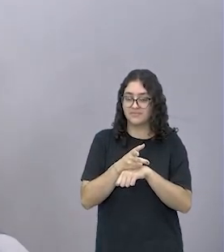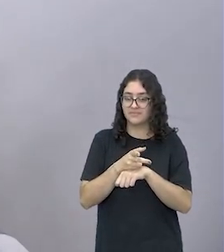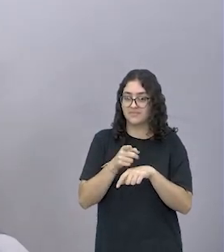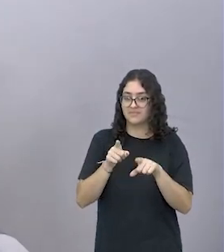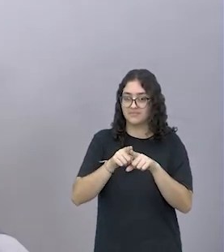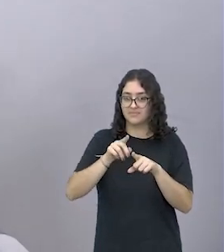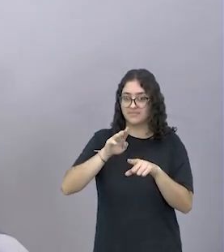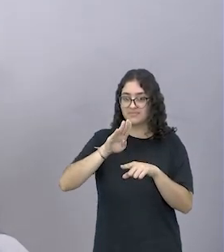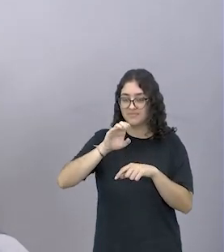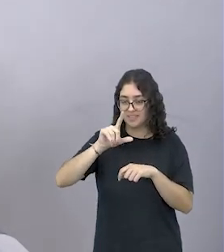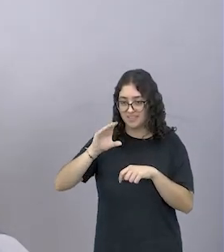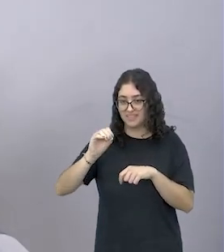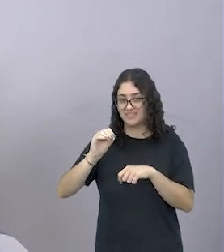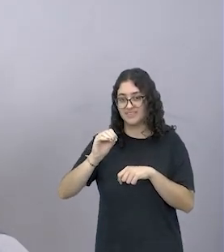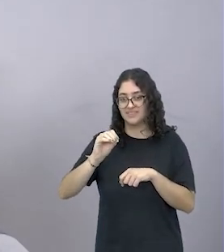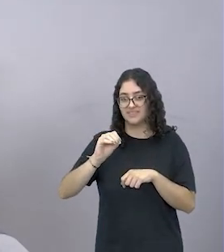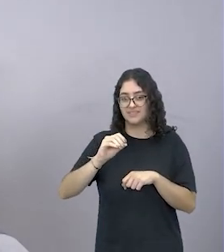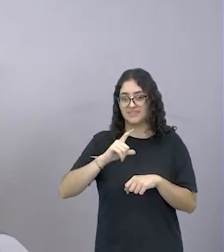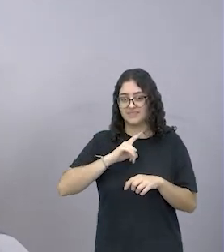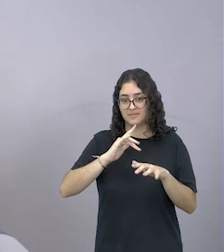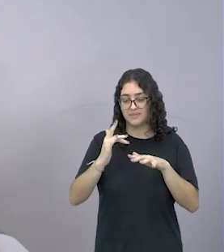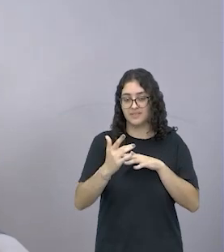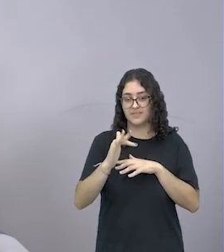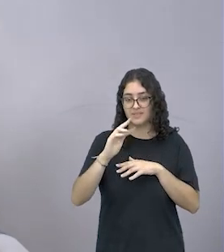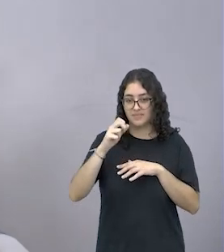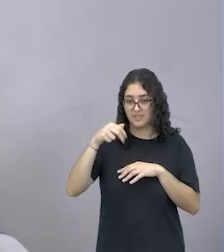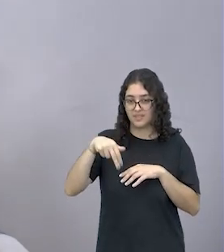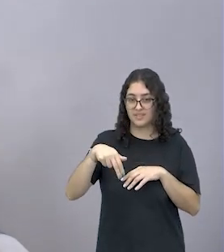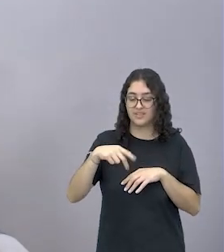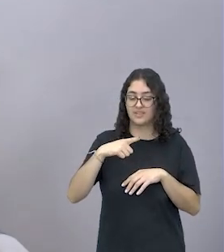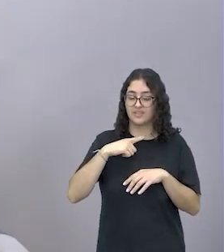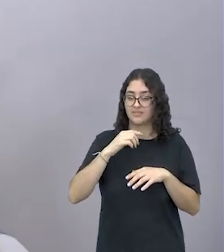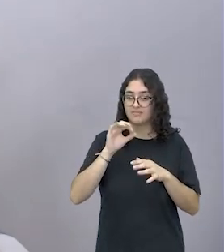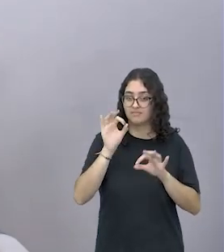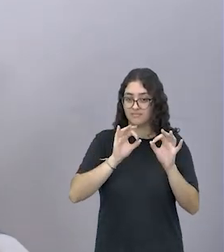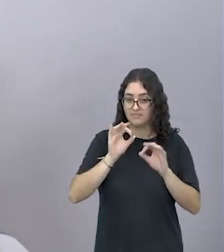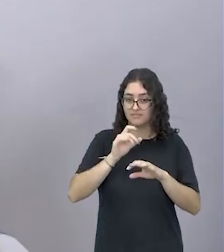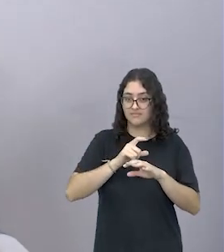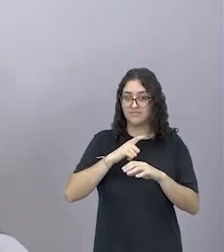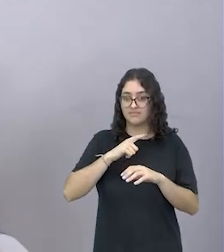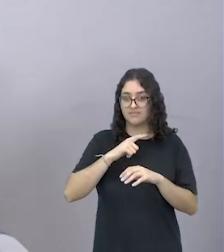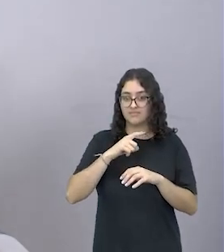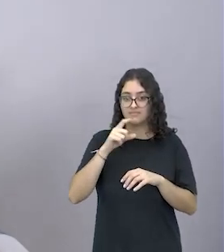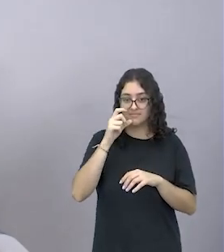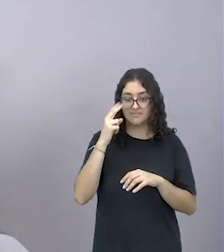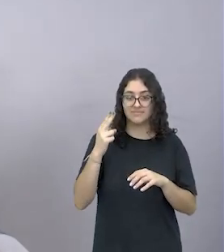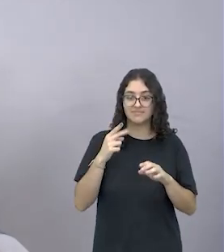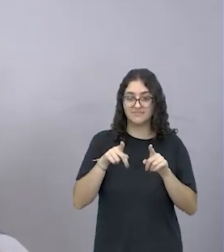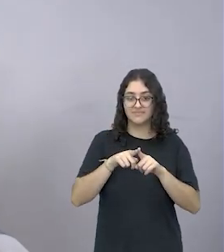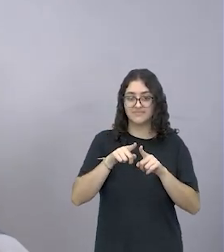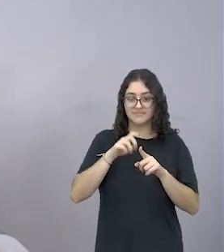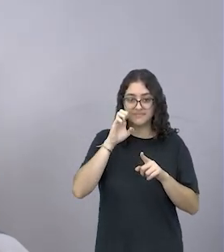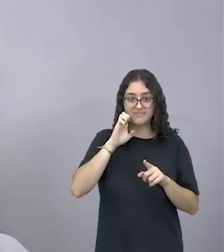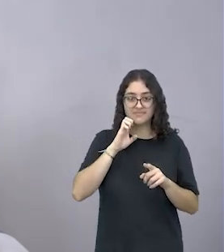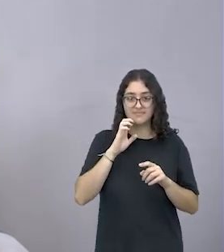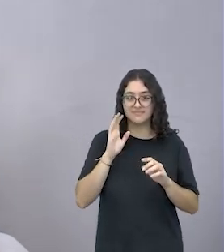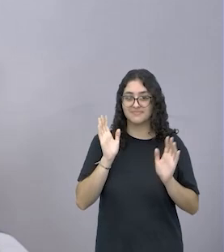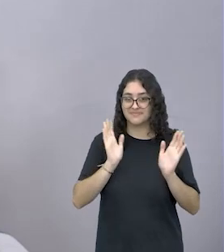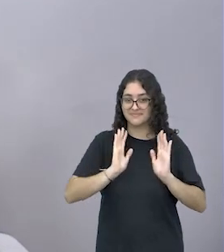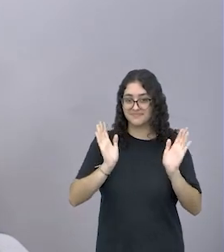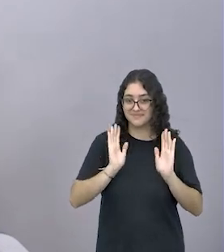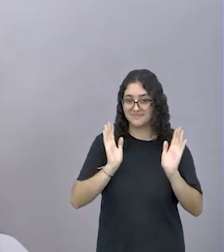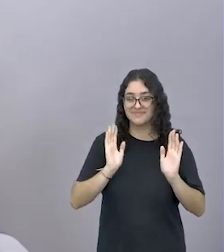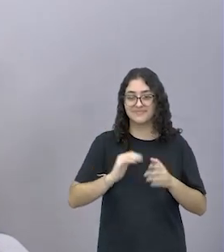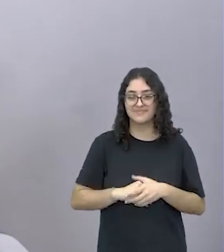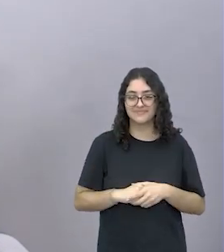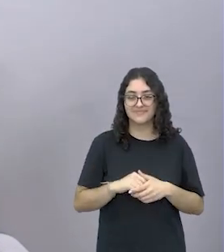o Belo, TI Alan, Mídias Fran, produtora Lita, Libras, Elisângela e Natália. Um beijo, Natália, está ali,